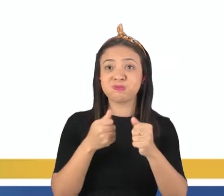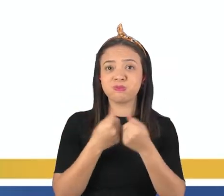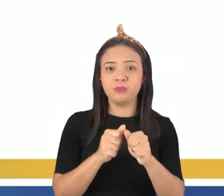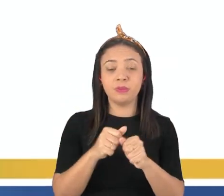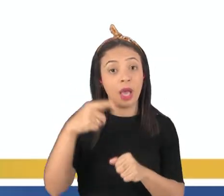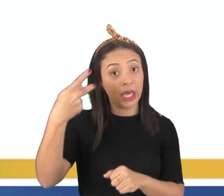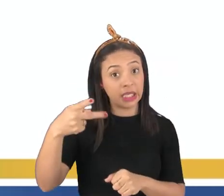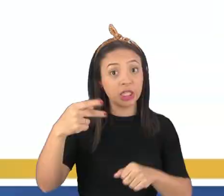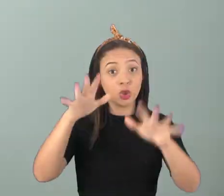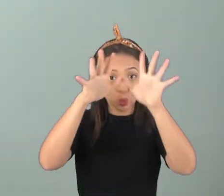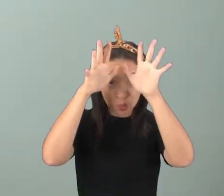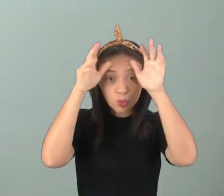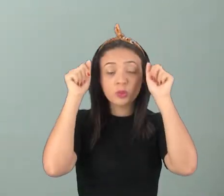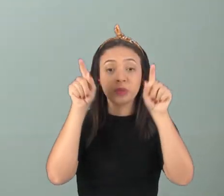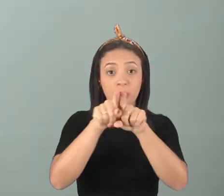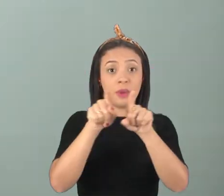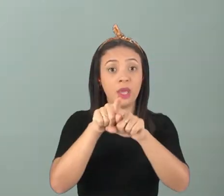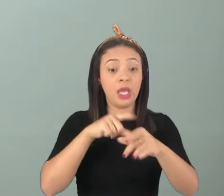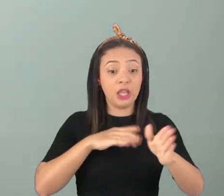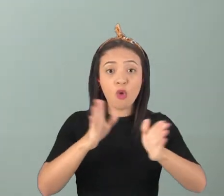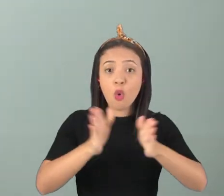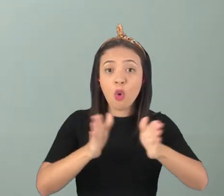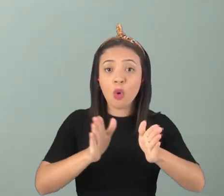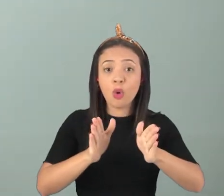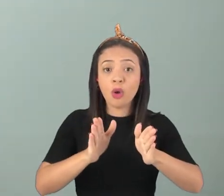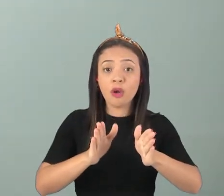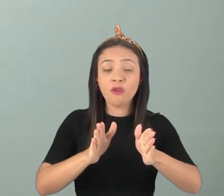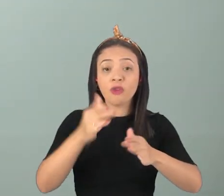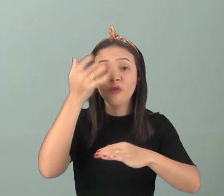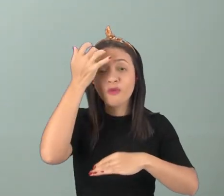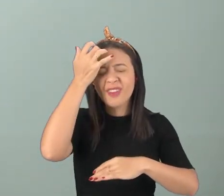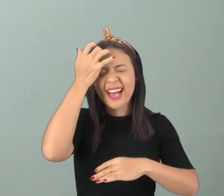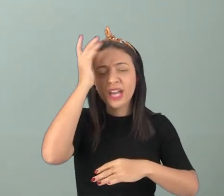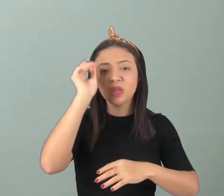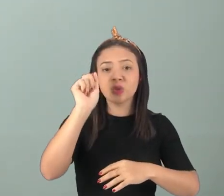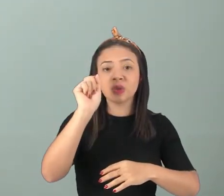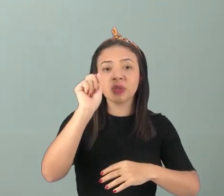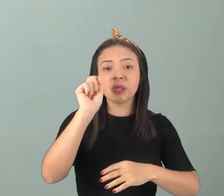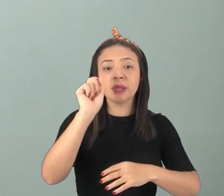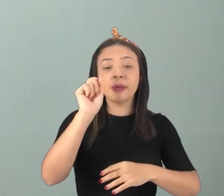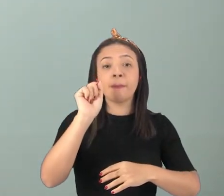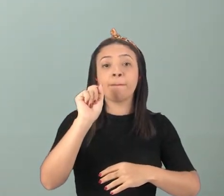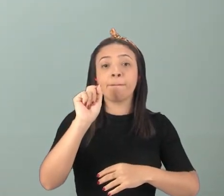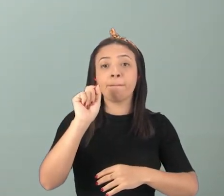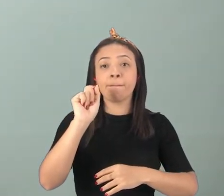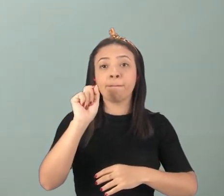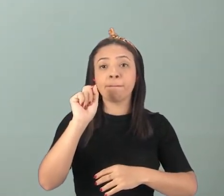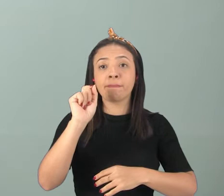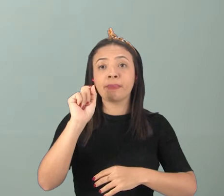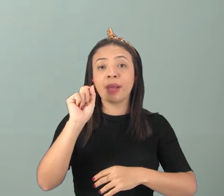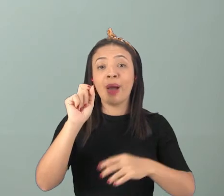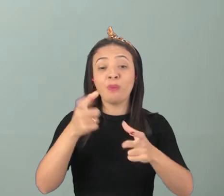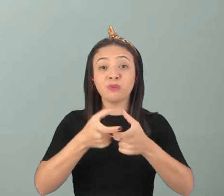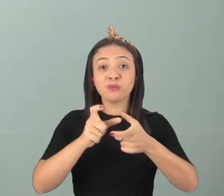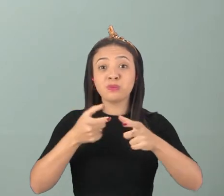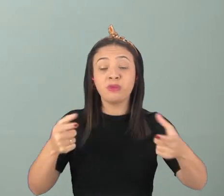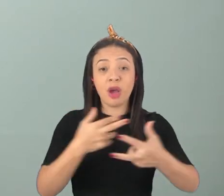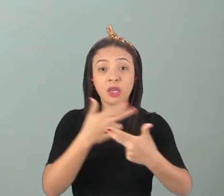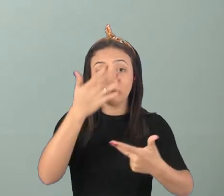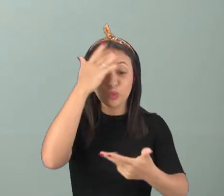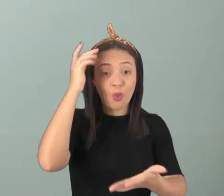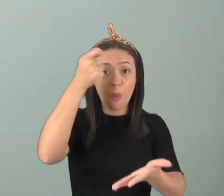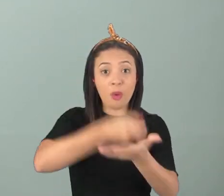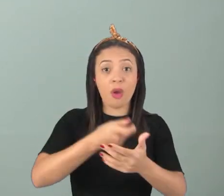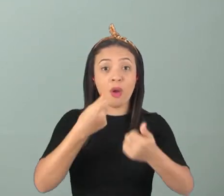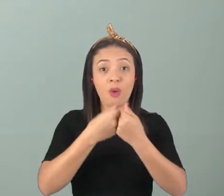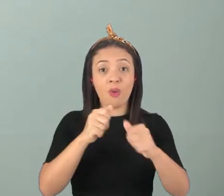no período em que teve um boom, que as facilidades de crédito para o estado do país aumentaram e muita gente comprou carro